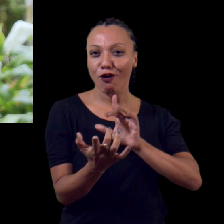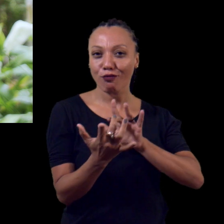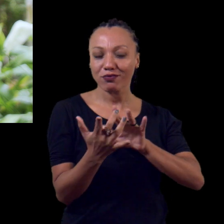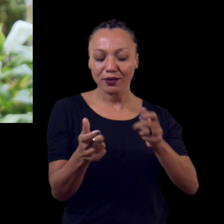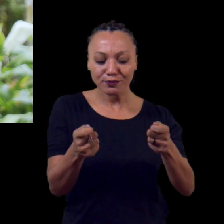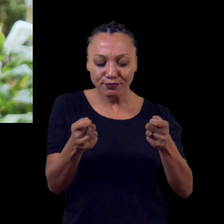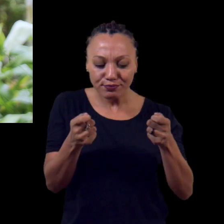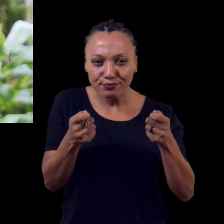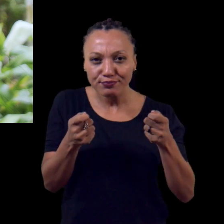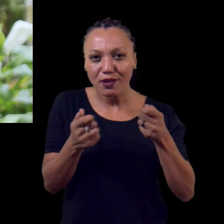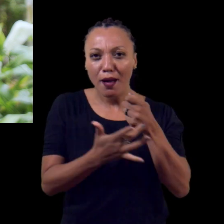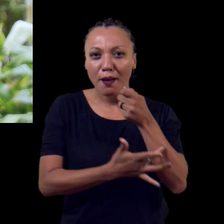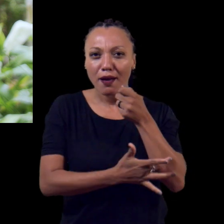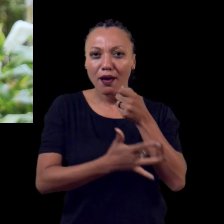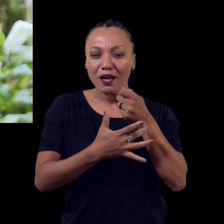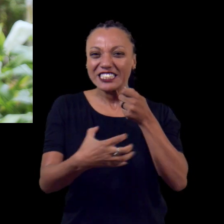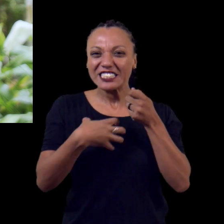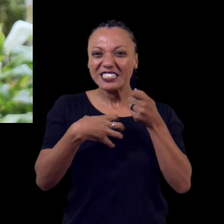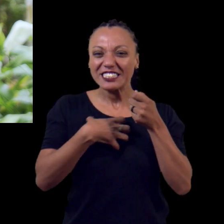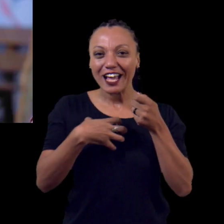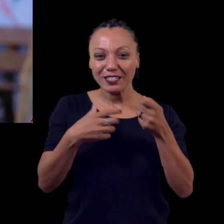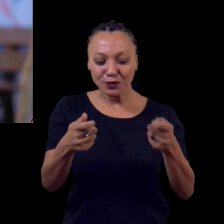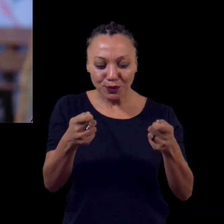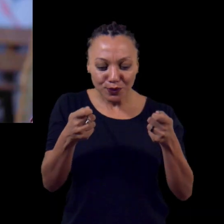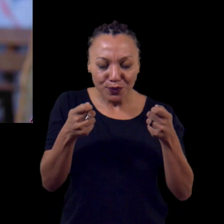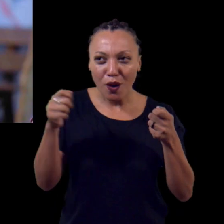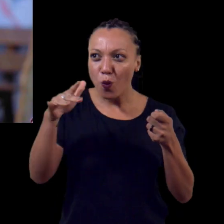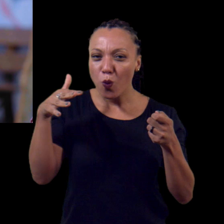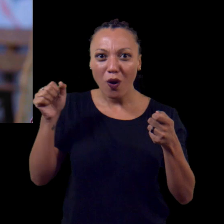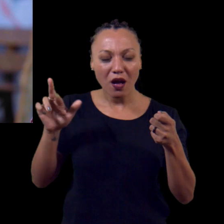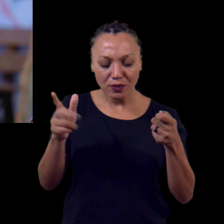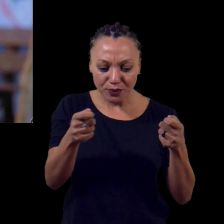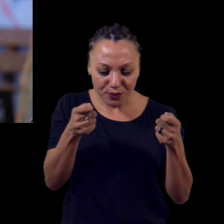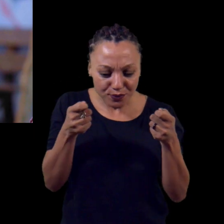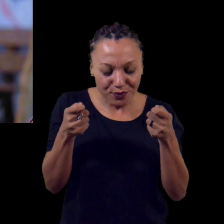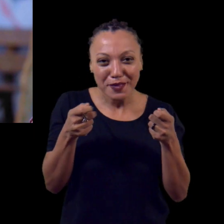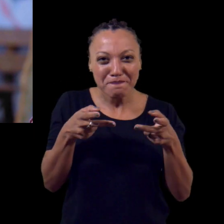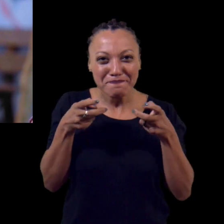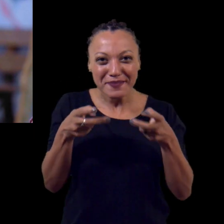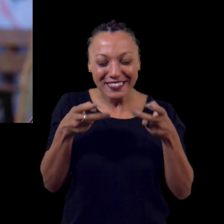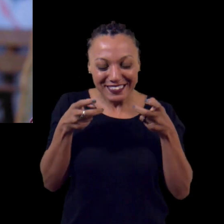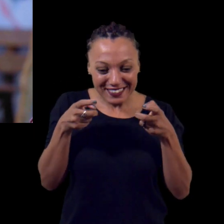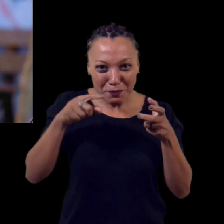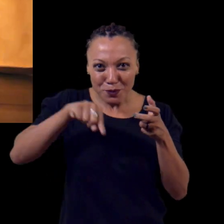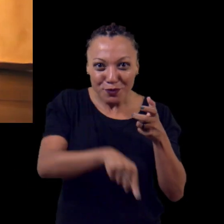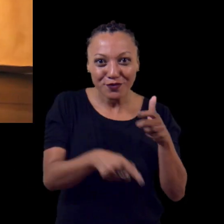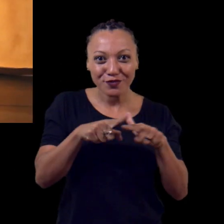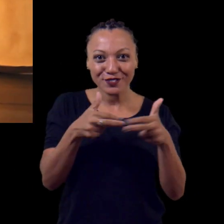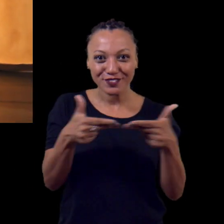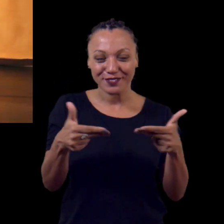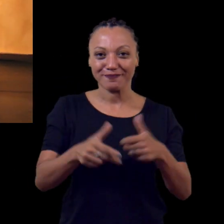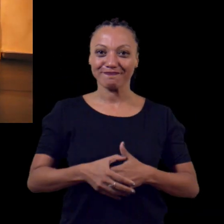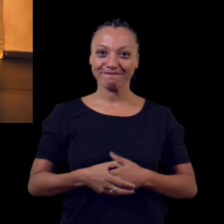ar e perceber melhor a profundidade da coisa. A nossa preocupação não é fazer com que o